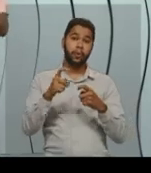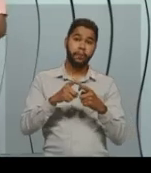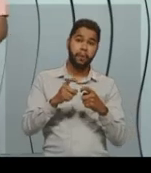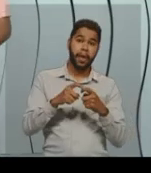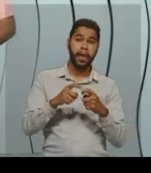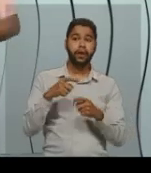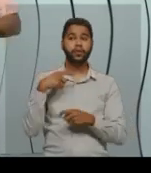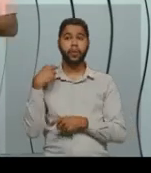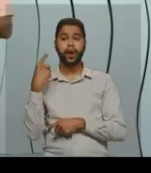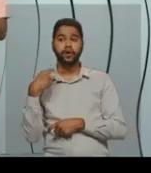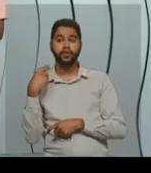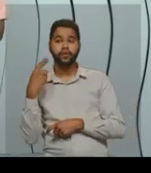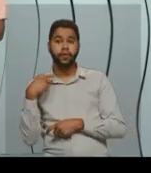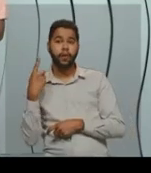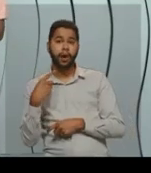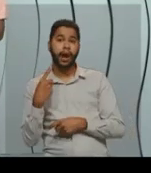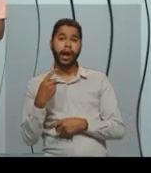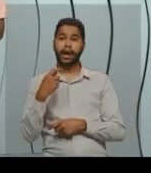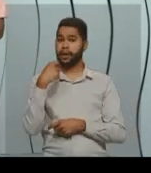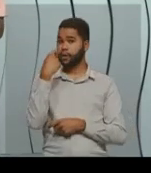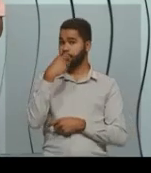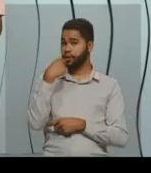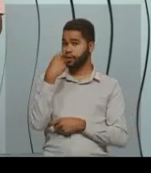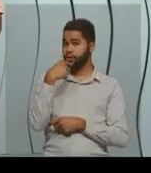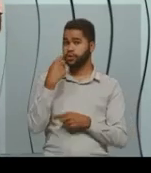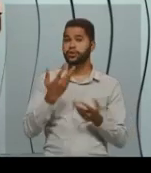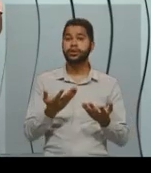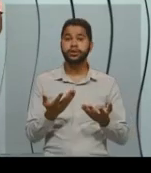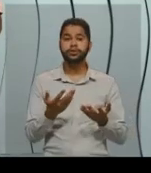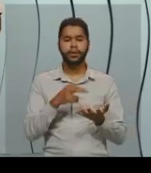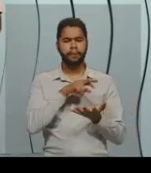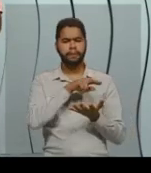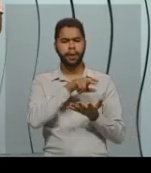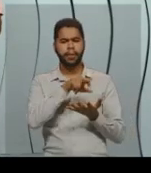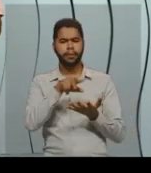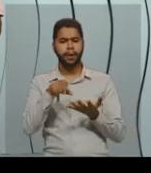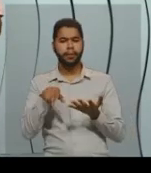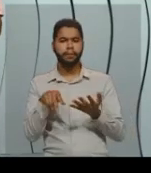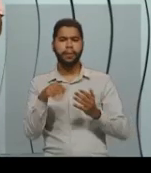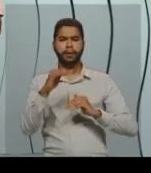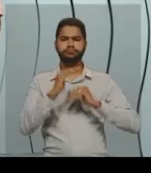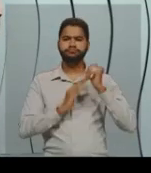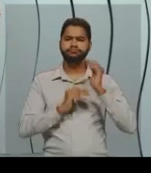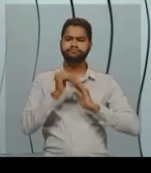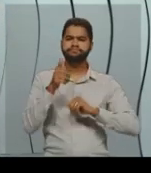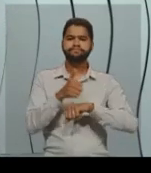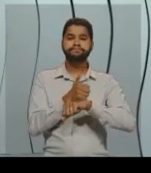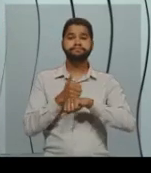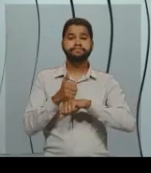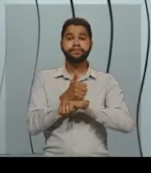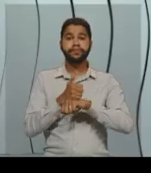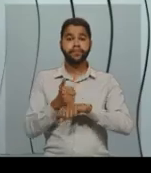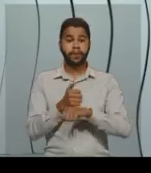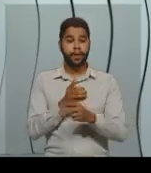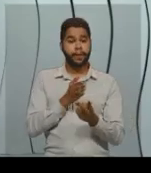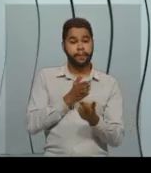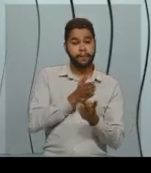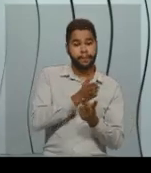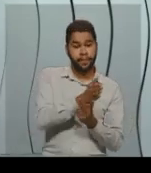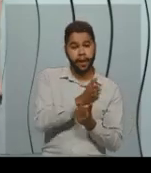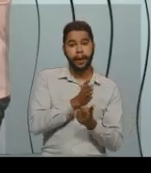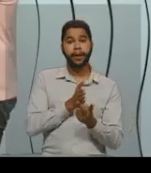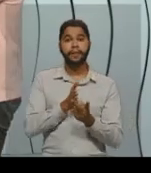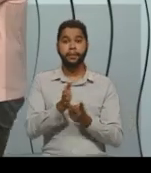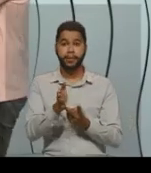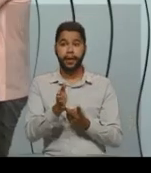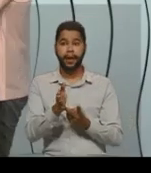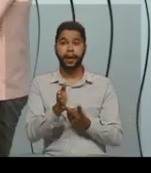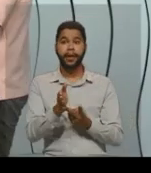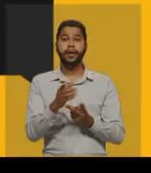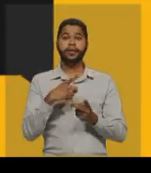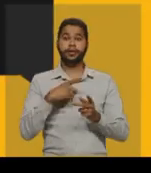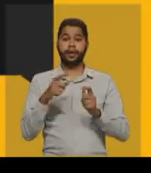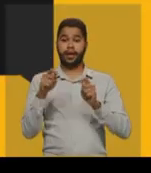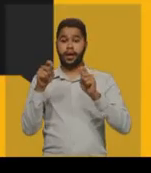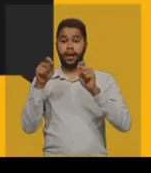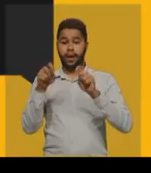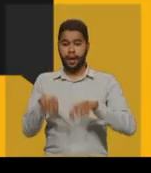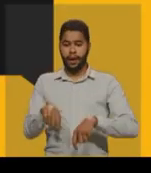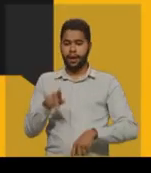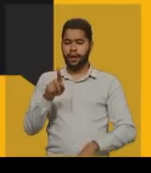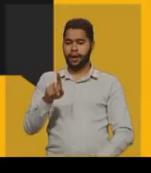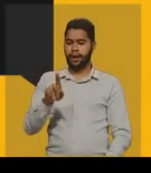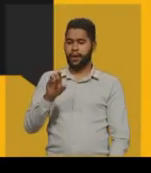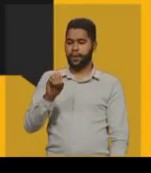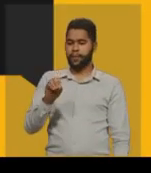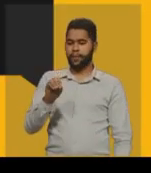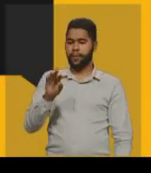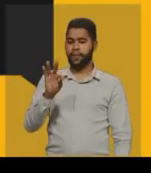um advogado, um dentista, e essas duas realidades, elas existem em você. Então, potência, vou ler para